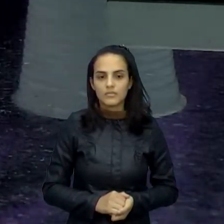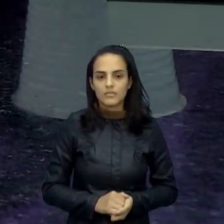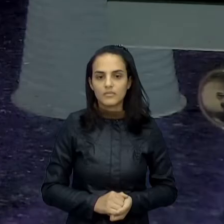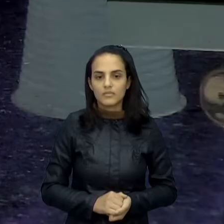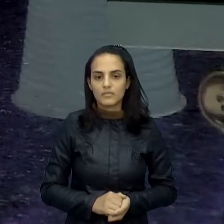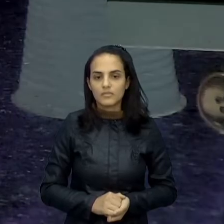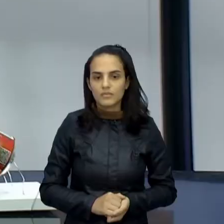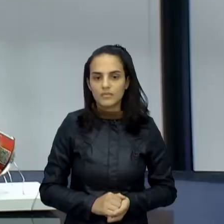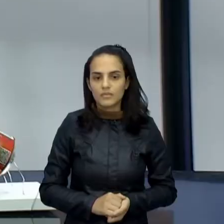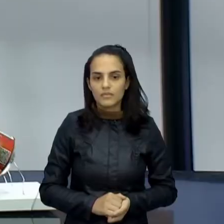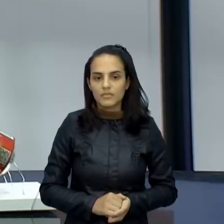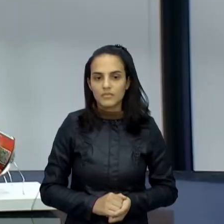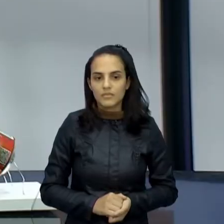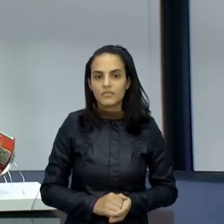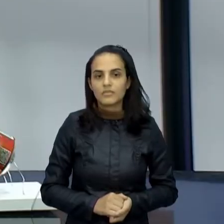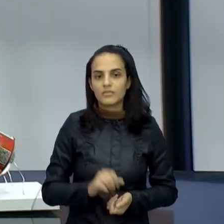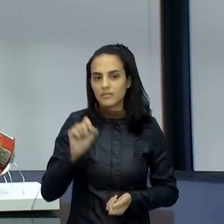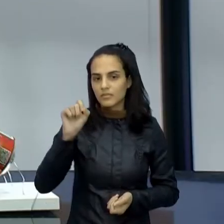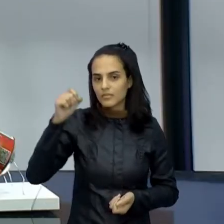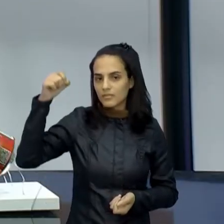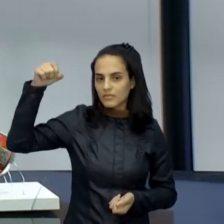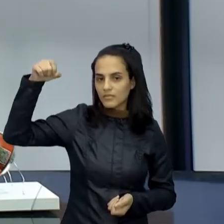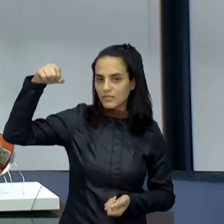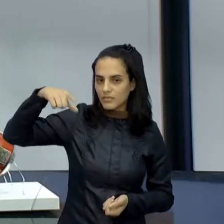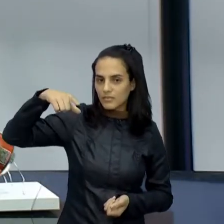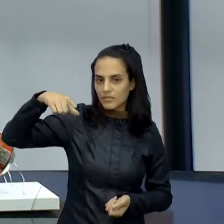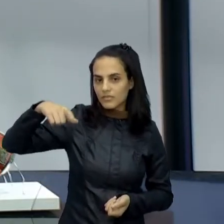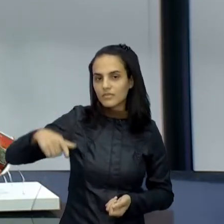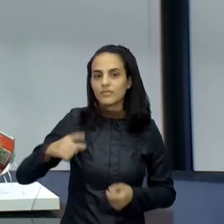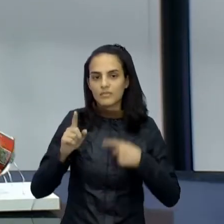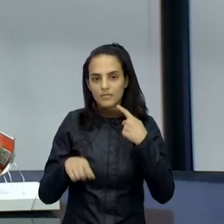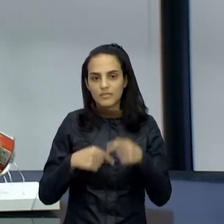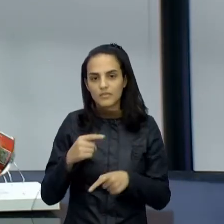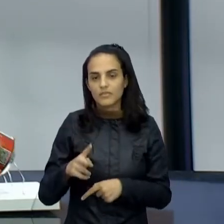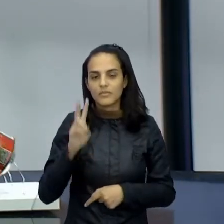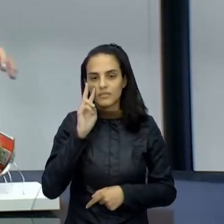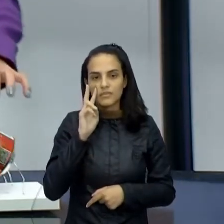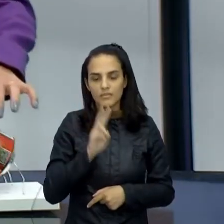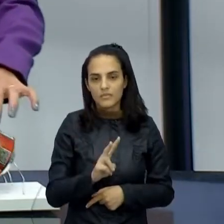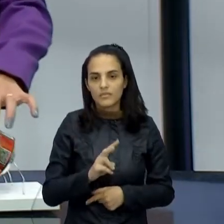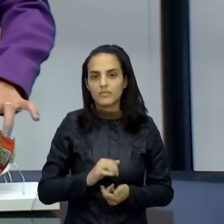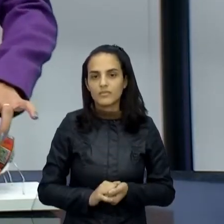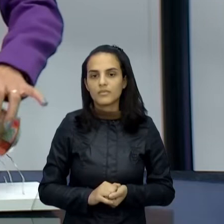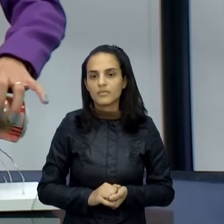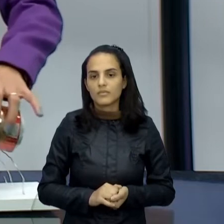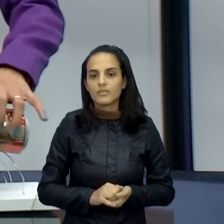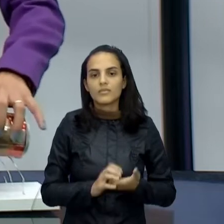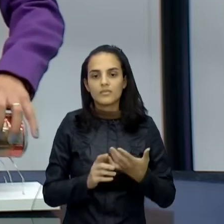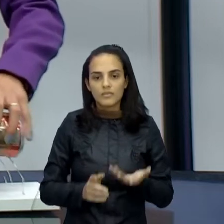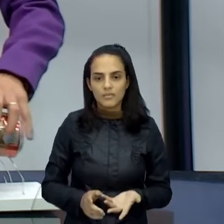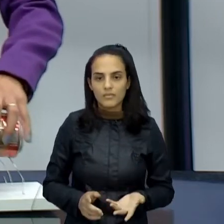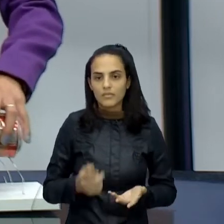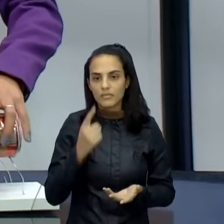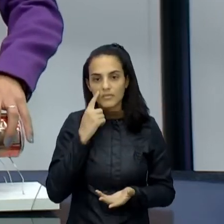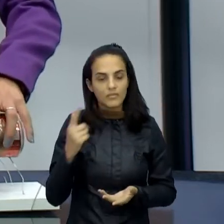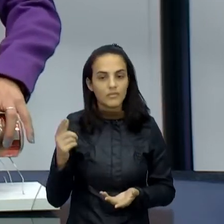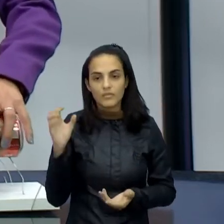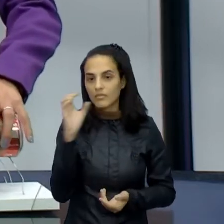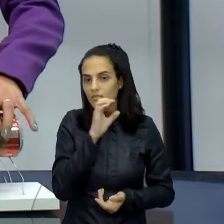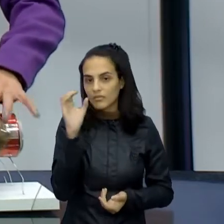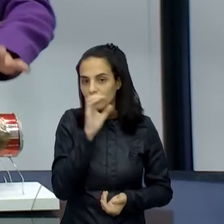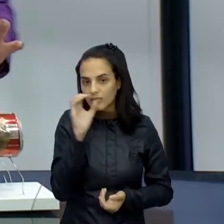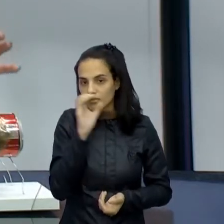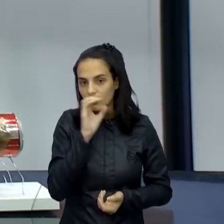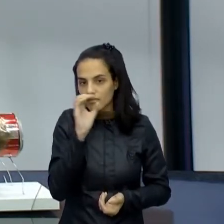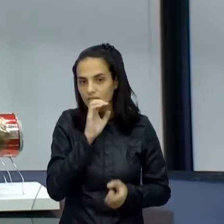O pessoal aqui do estúdio disse que deu uma acendidinha. Eu espero que sim, mas depois a gente vê no simulador. Então, o que acontece? Essa turbina é muito rápida. Ela